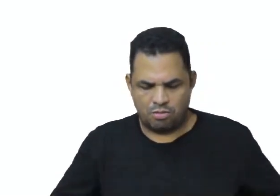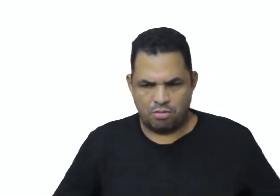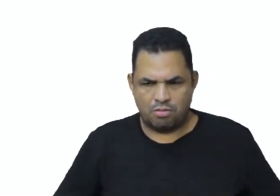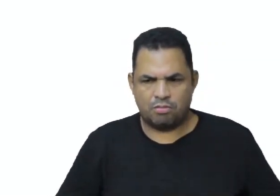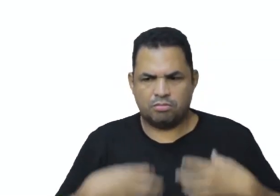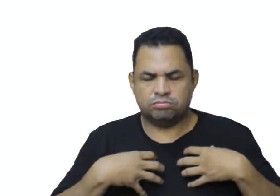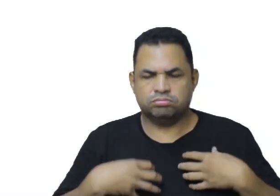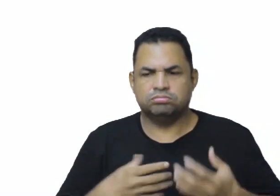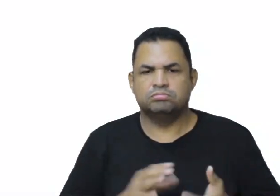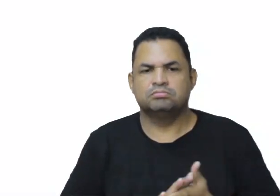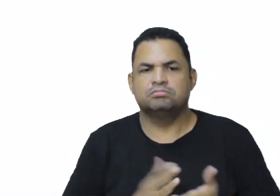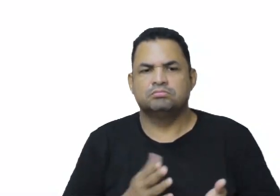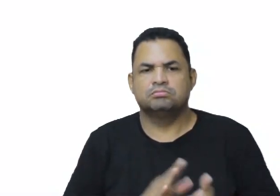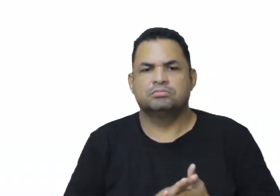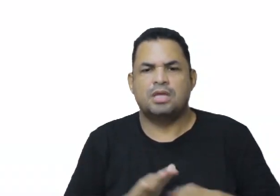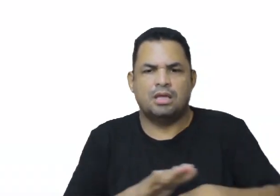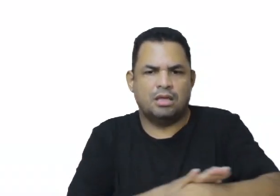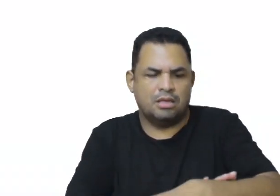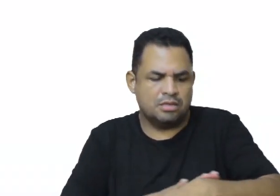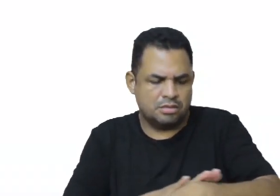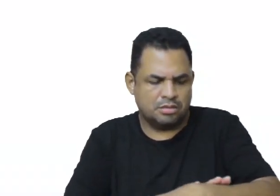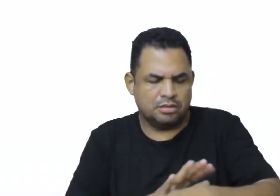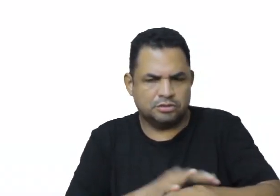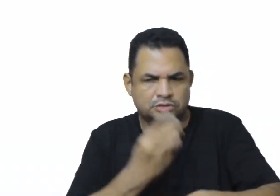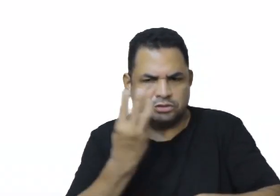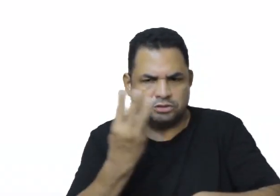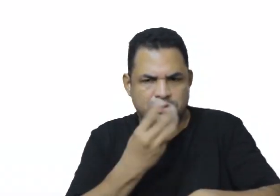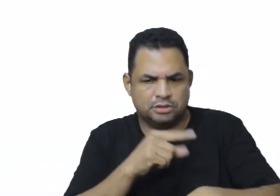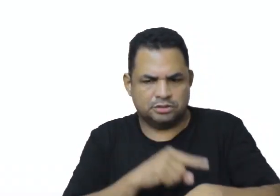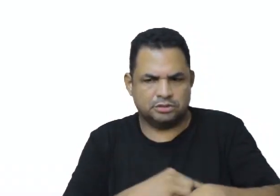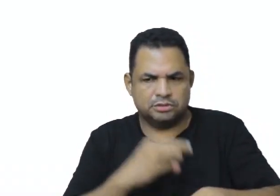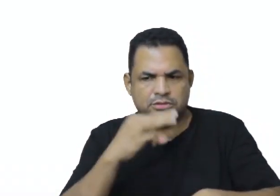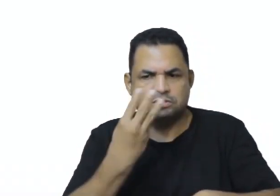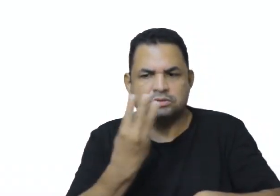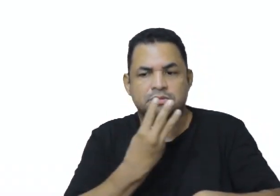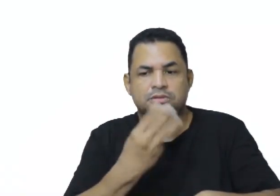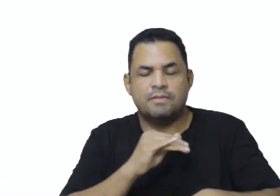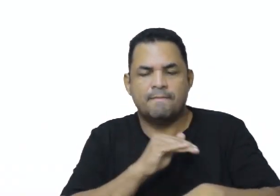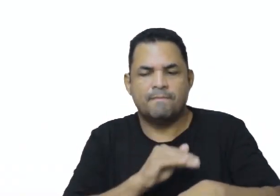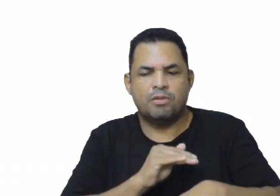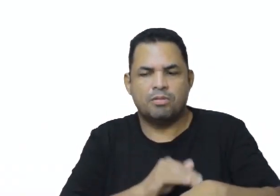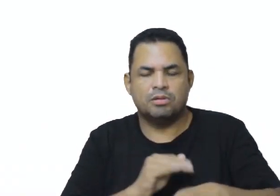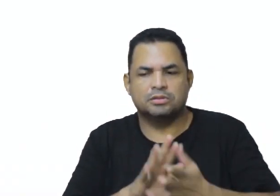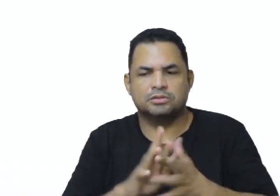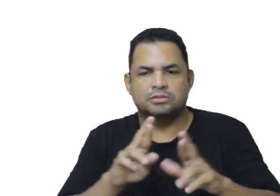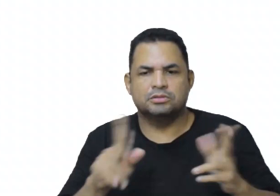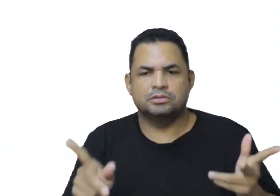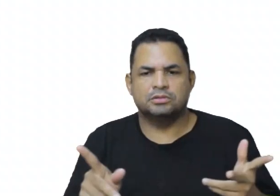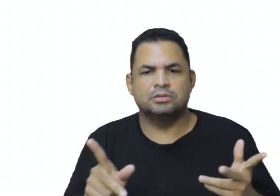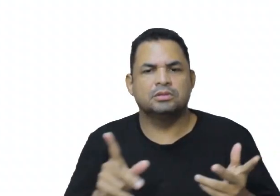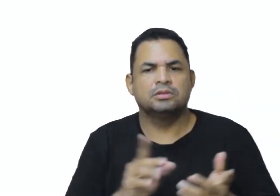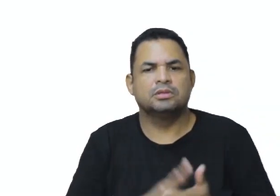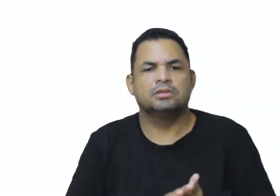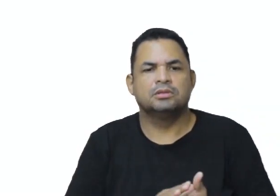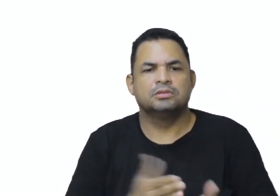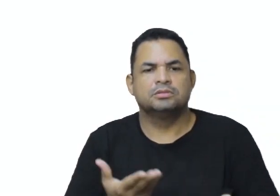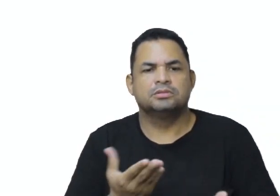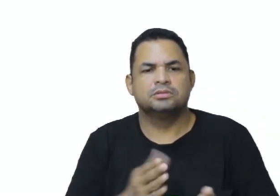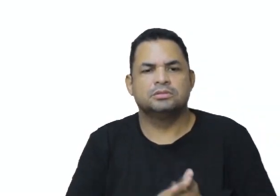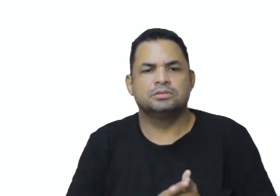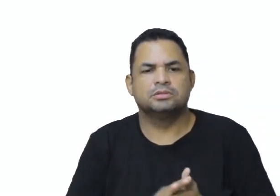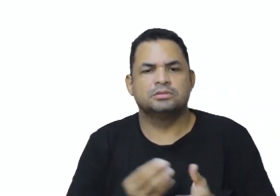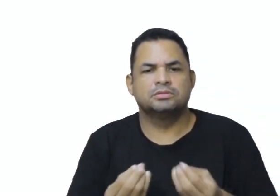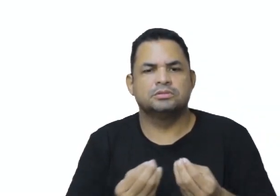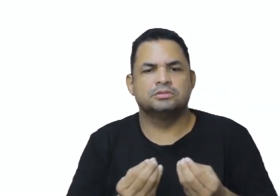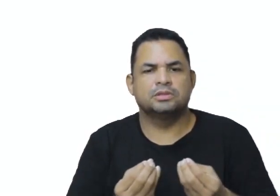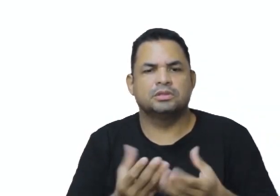ou seja, aqueles tecidos, endoderme, mesoderme e ectoderme, eles se diferenciam nos seus